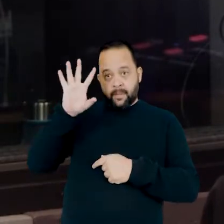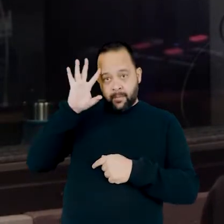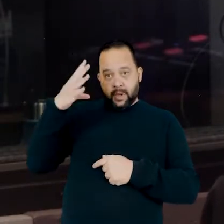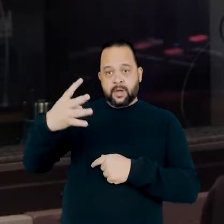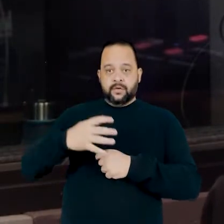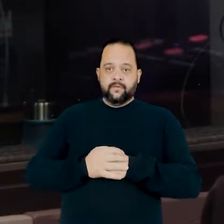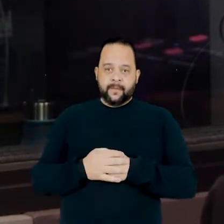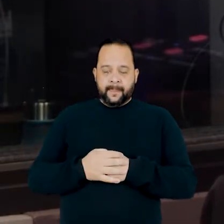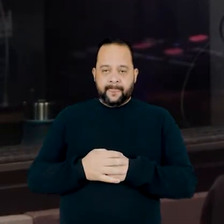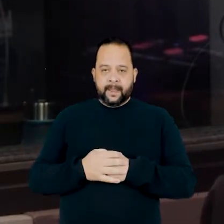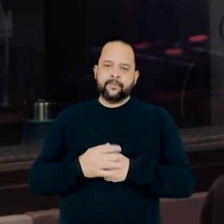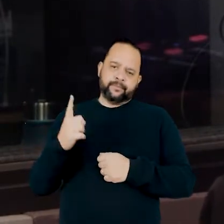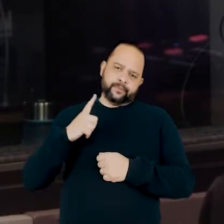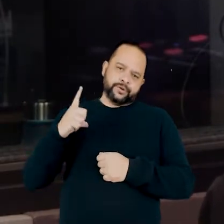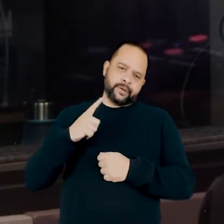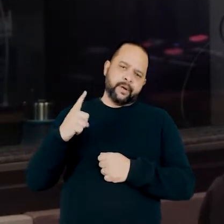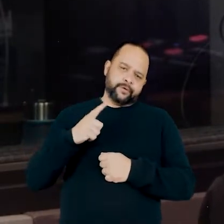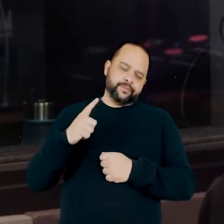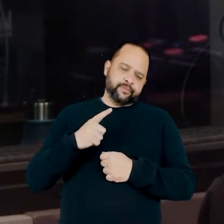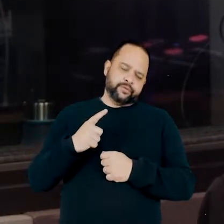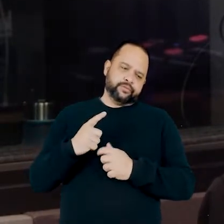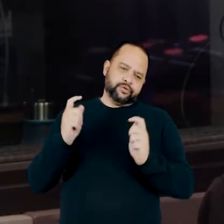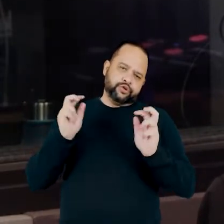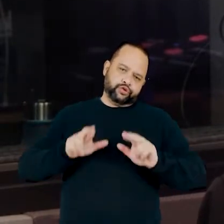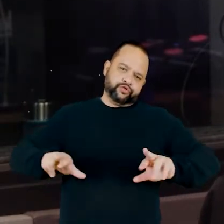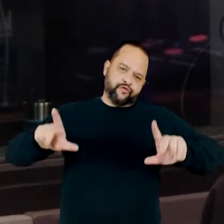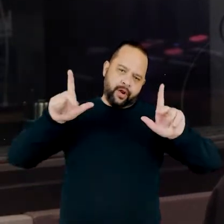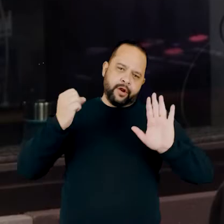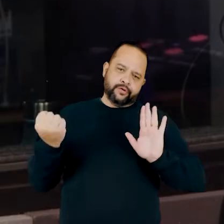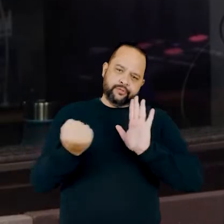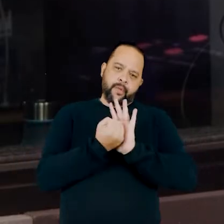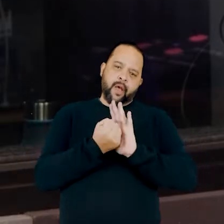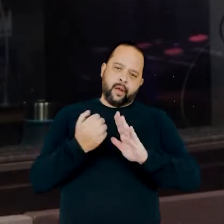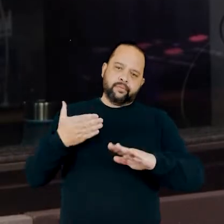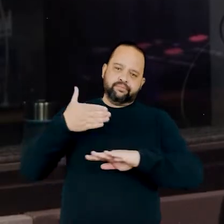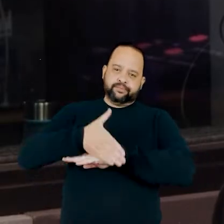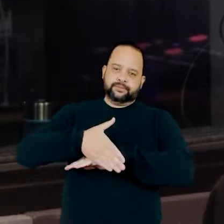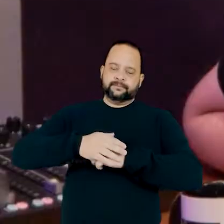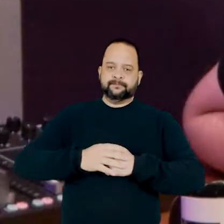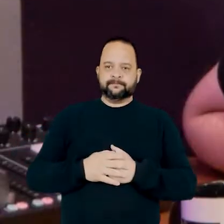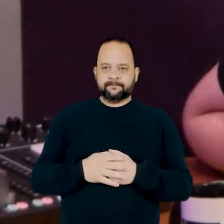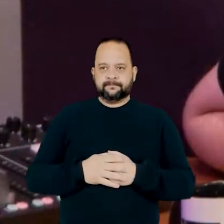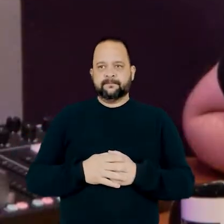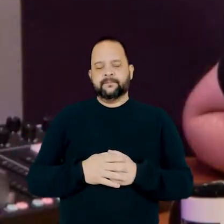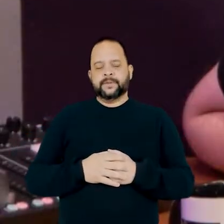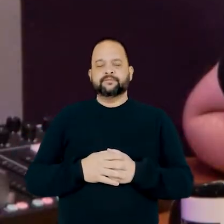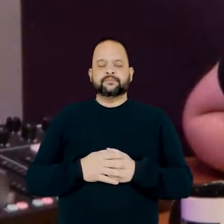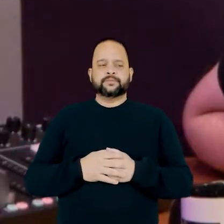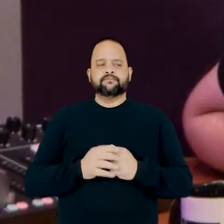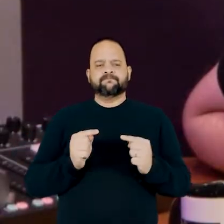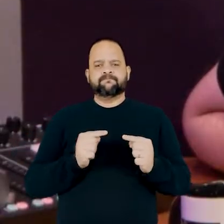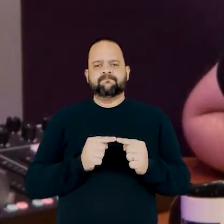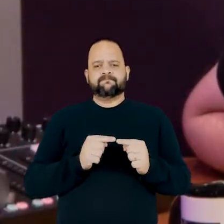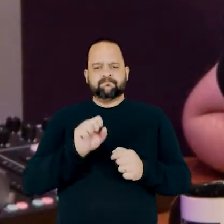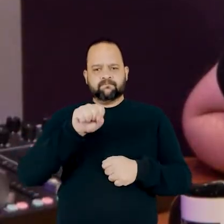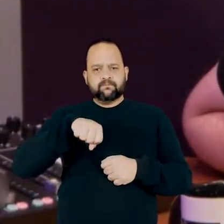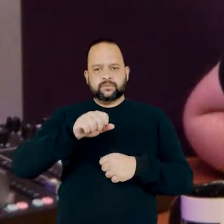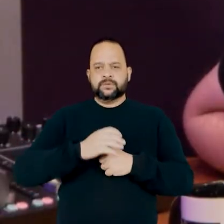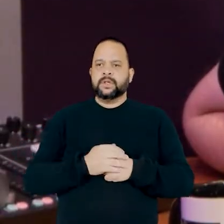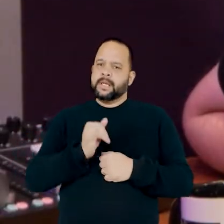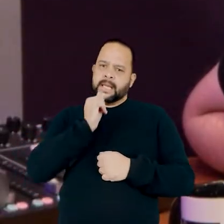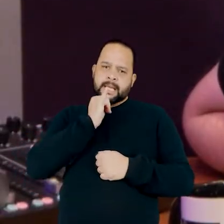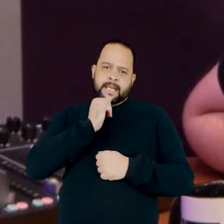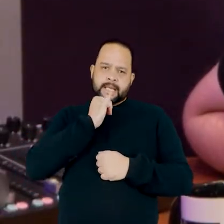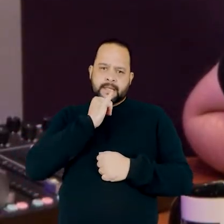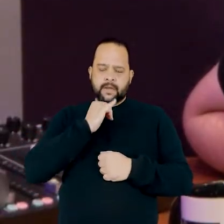pode envolver uma ou várias marcas, né? Faz sentido. Então, ele é o responsável. E aí, no caso, por exemplo, a